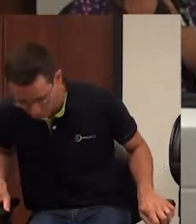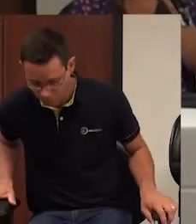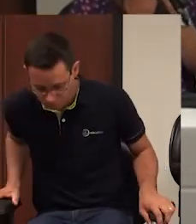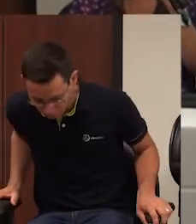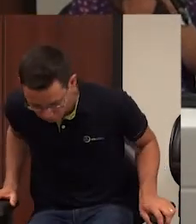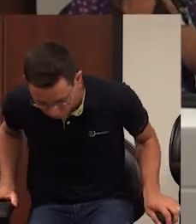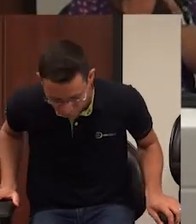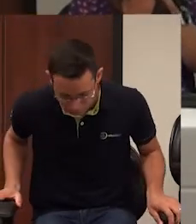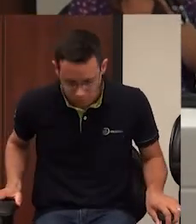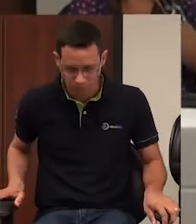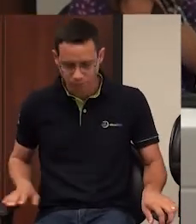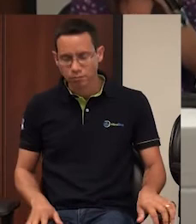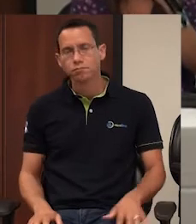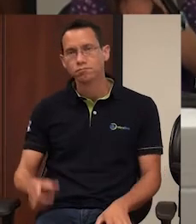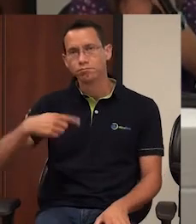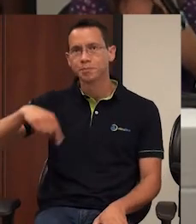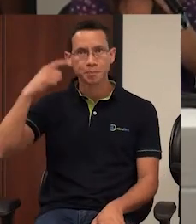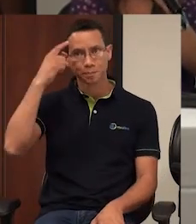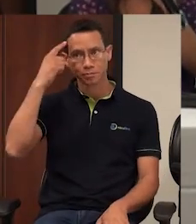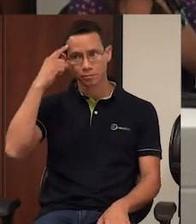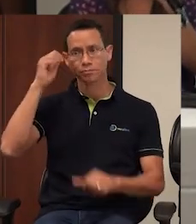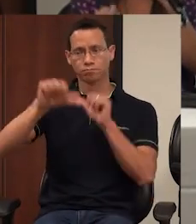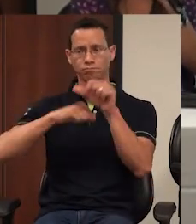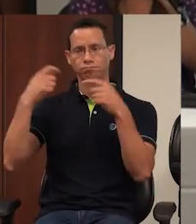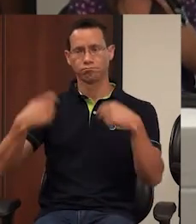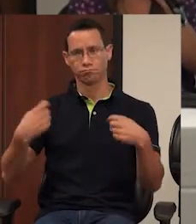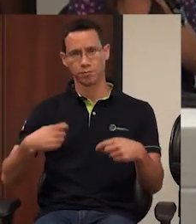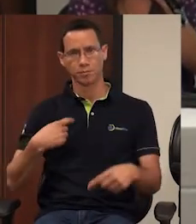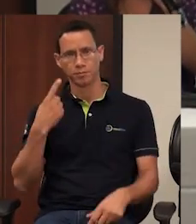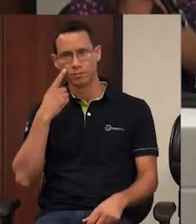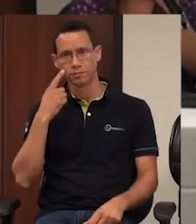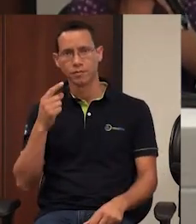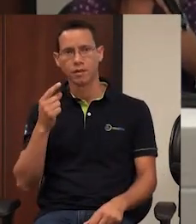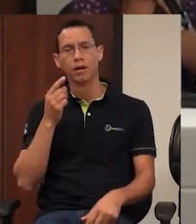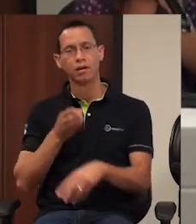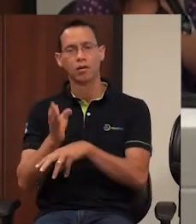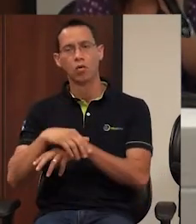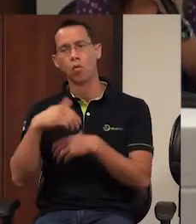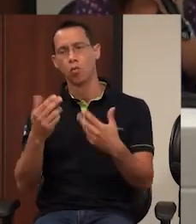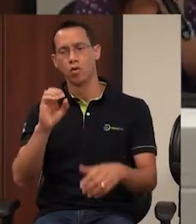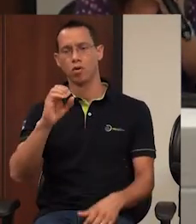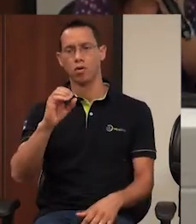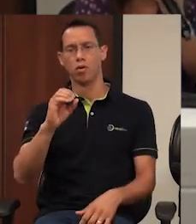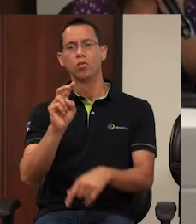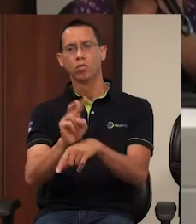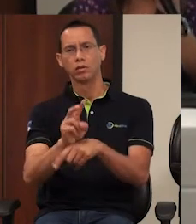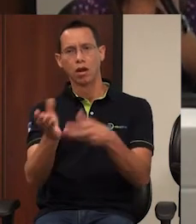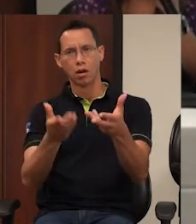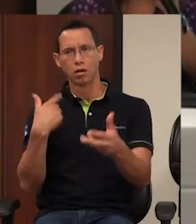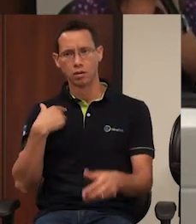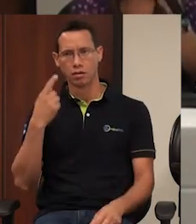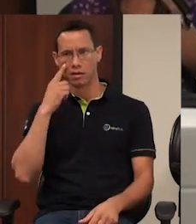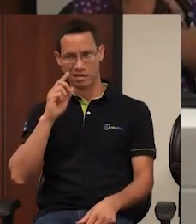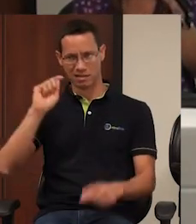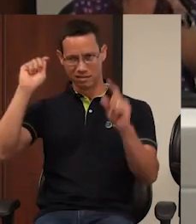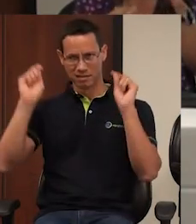ou curatela não vai fazer seus filhos ou amigos ou parentes serem protegidos de nada. De